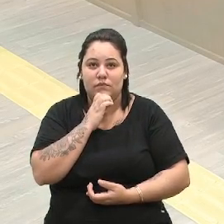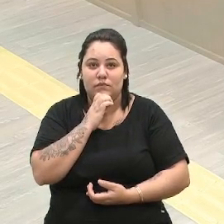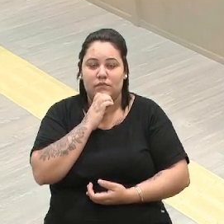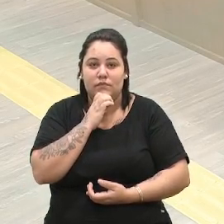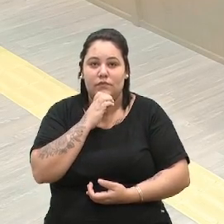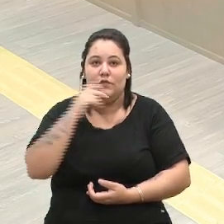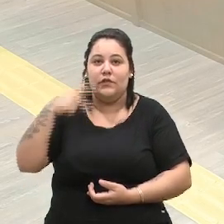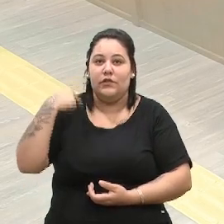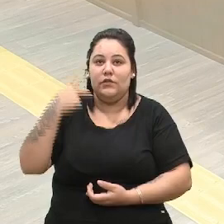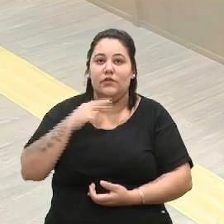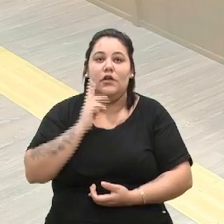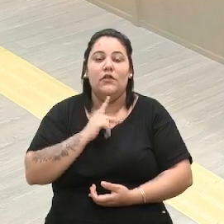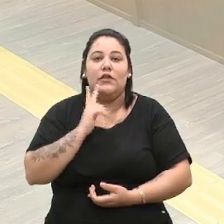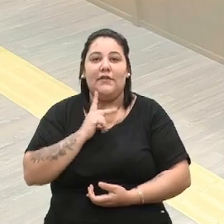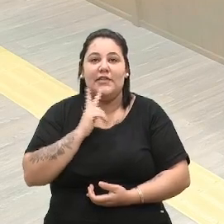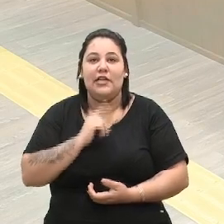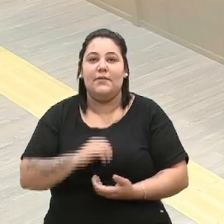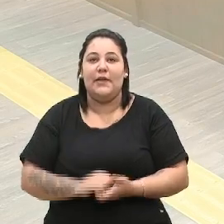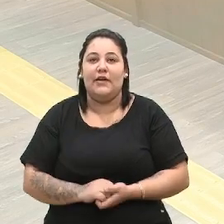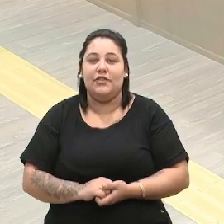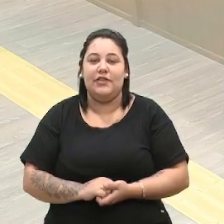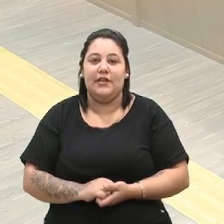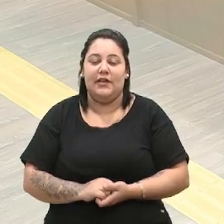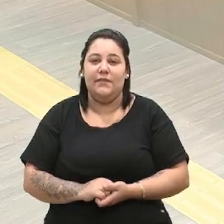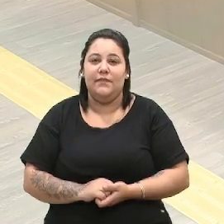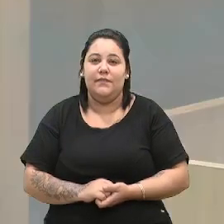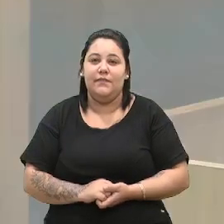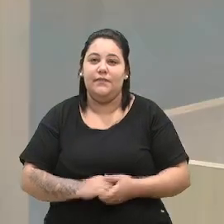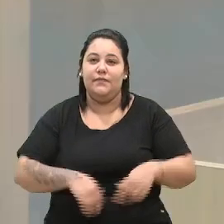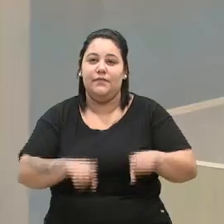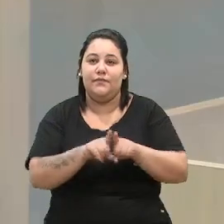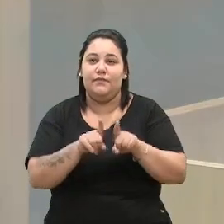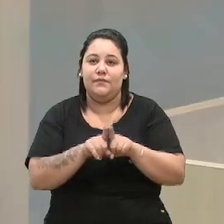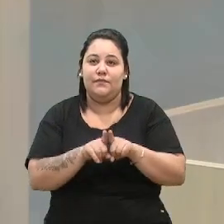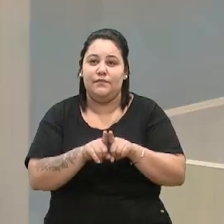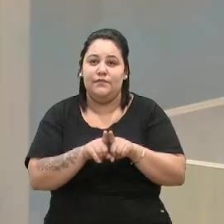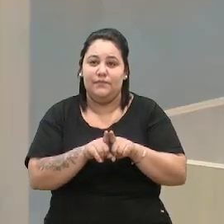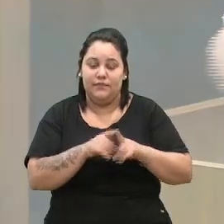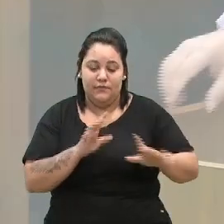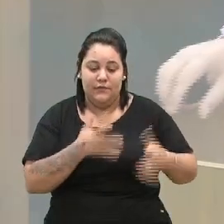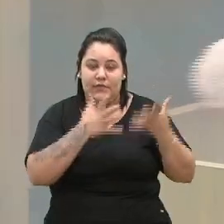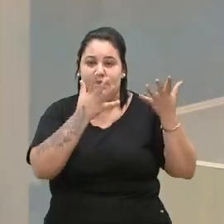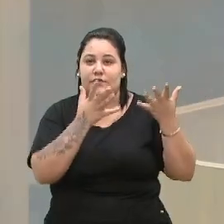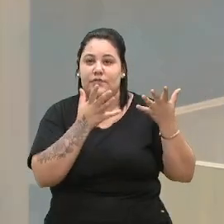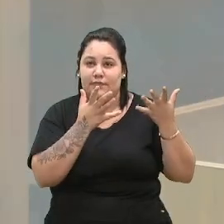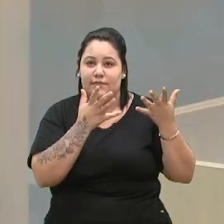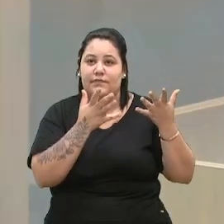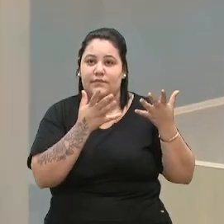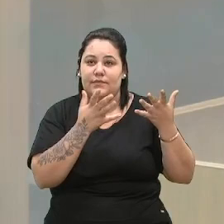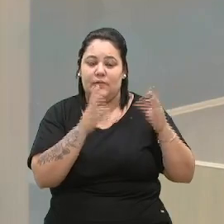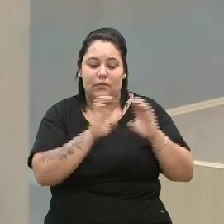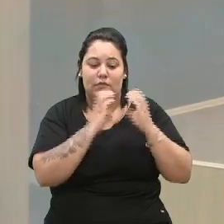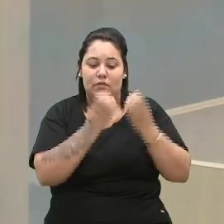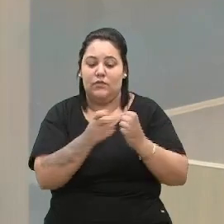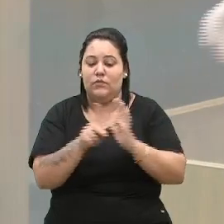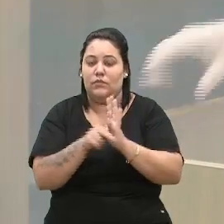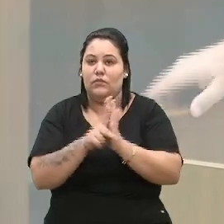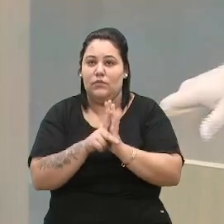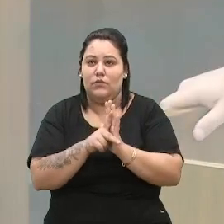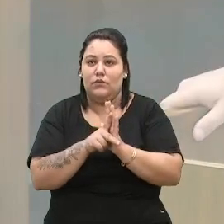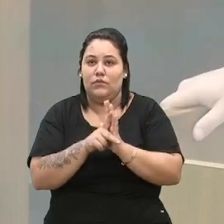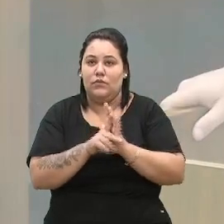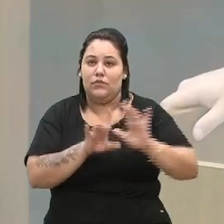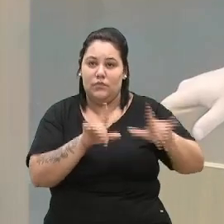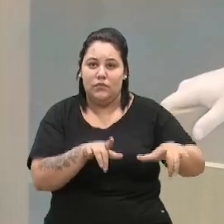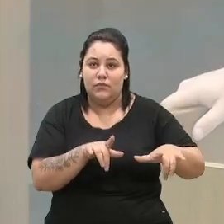na Fluência. E é isso, né? Eles engajaram a comunidade no seu próprio meio, né? Engajaram no seu